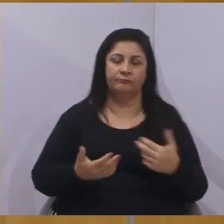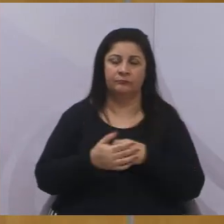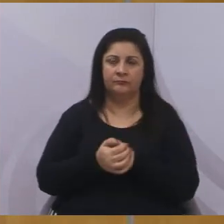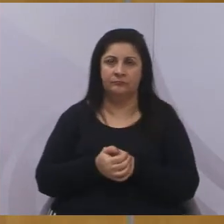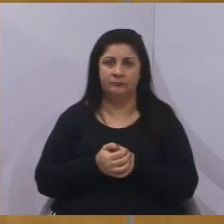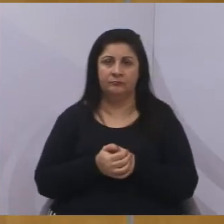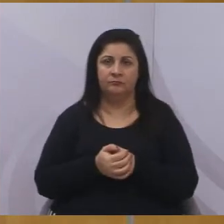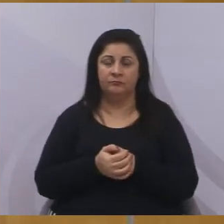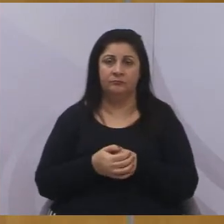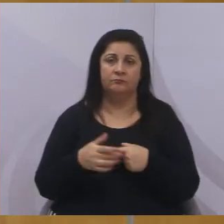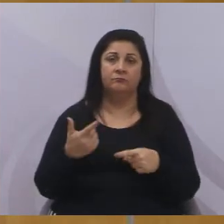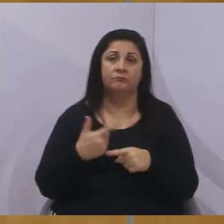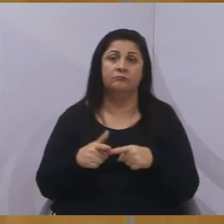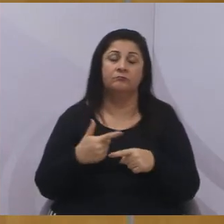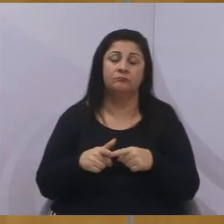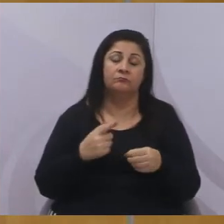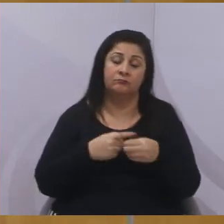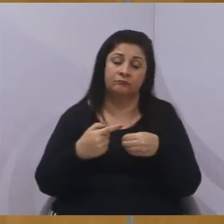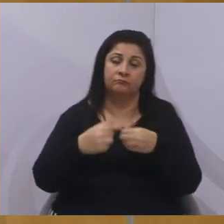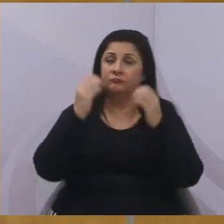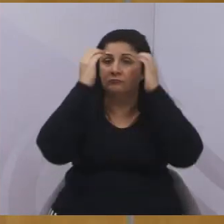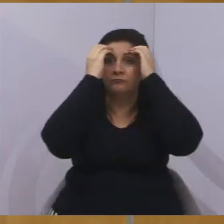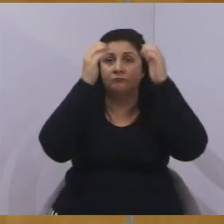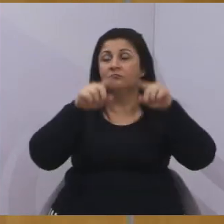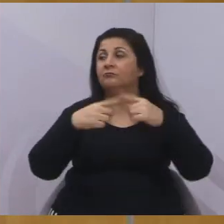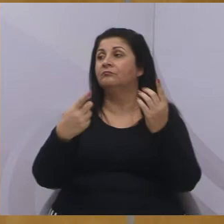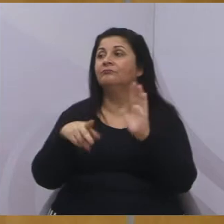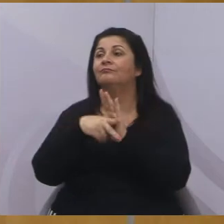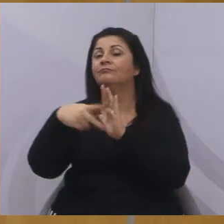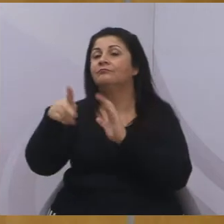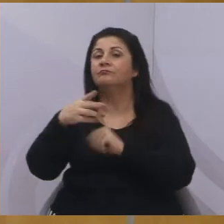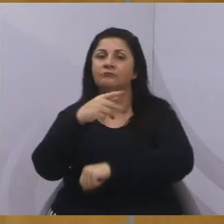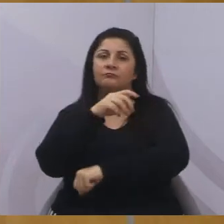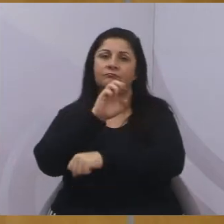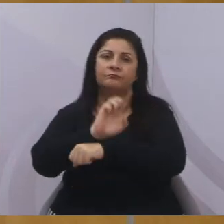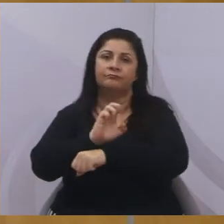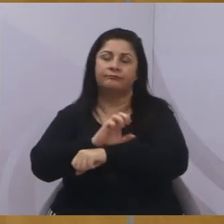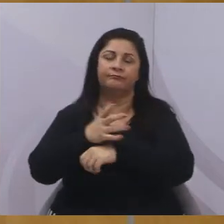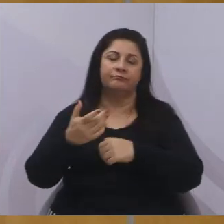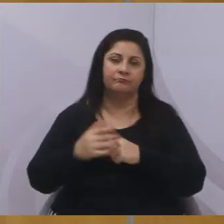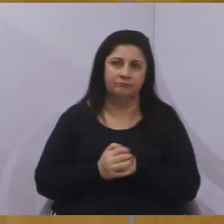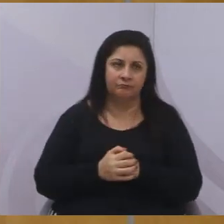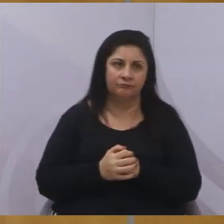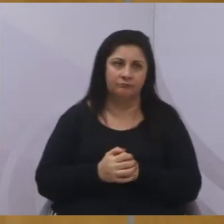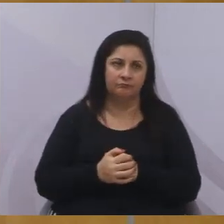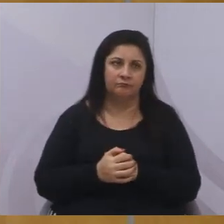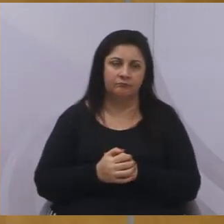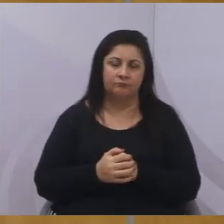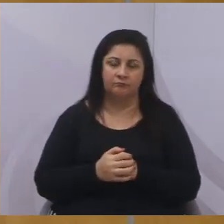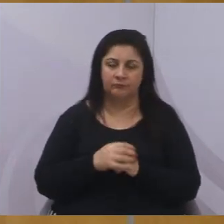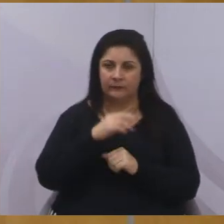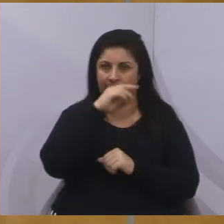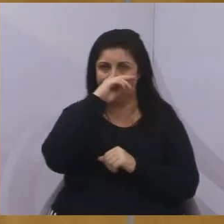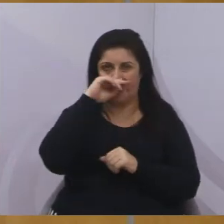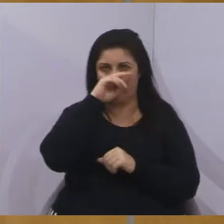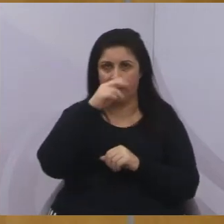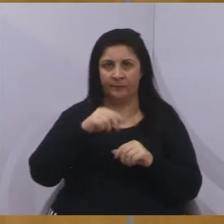demandas em que o município cumpriu, mas que eram para o estado, demandas que o estado assumiu e